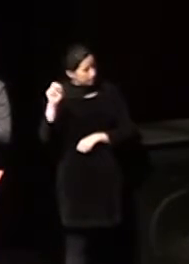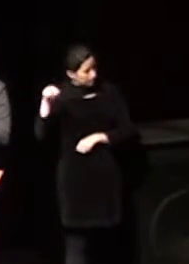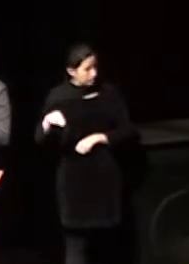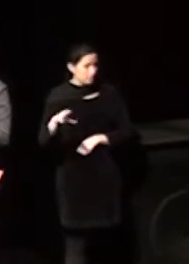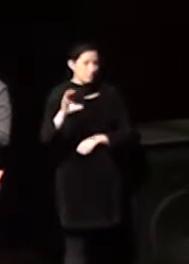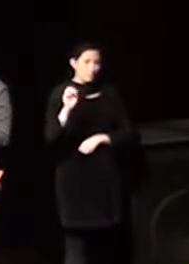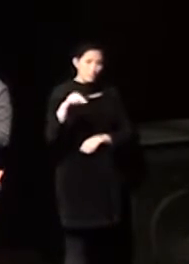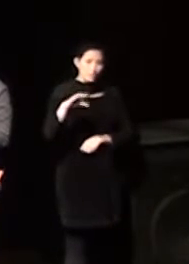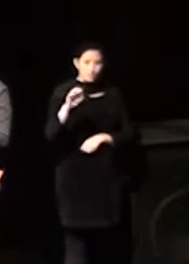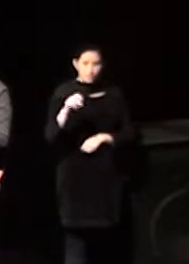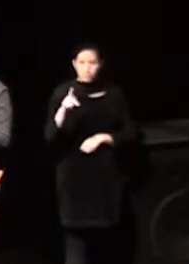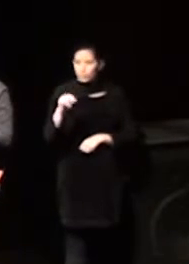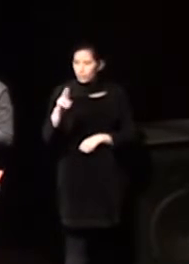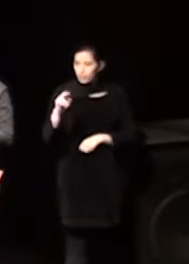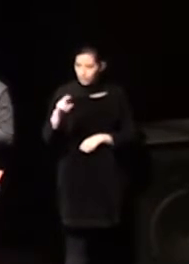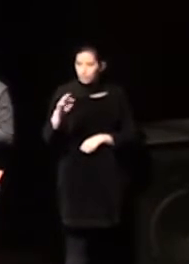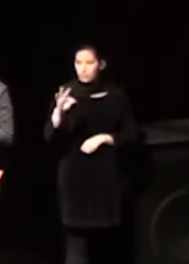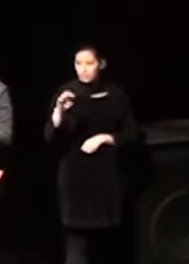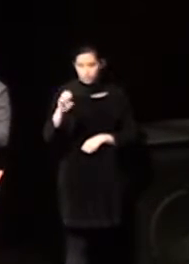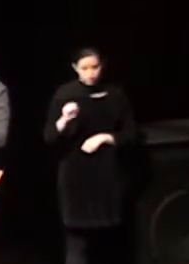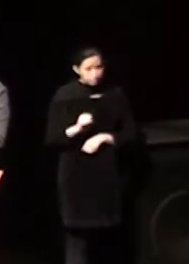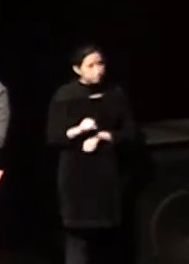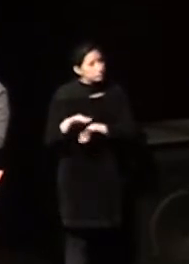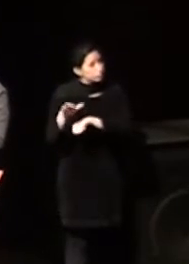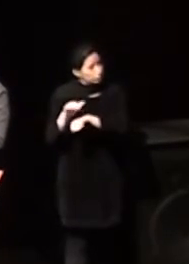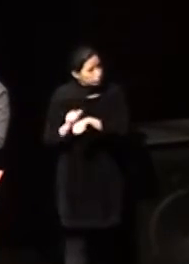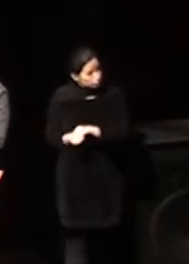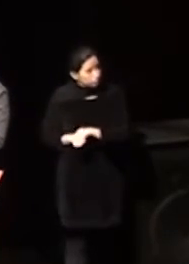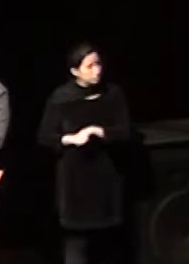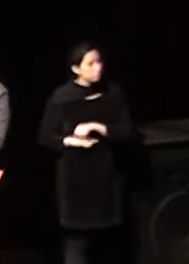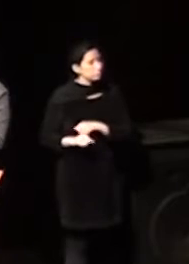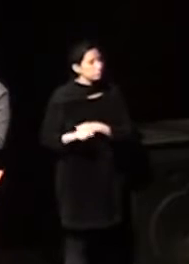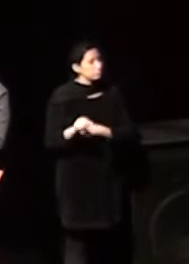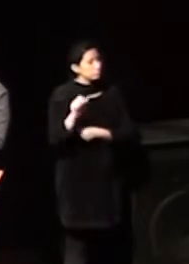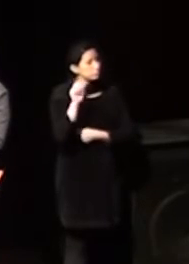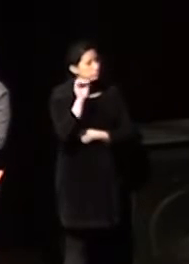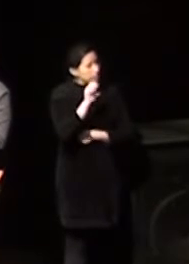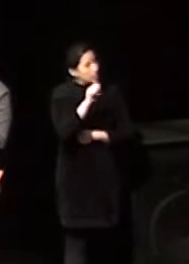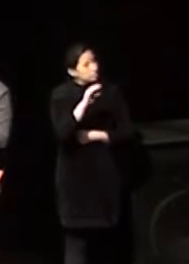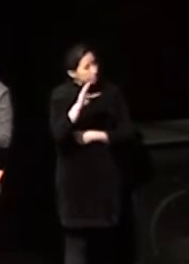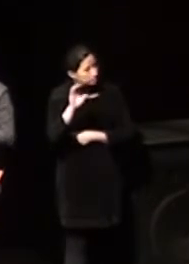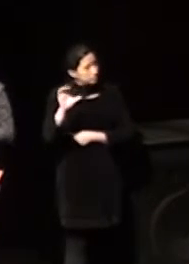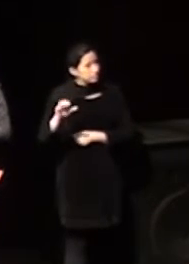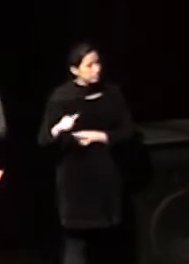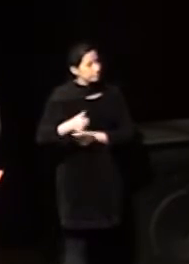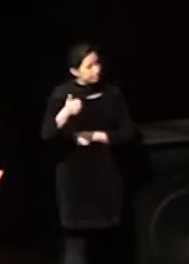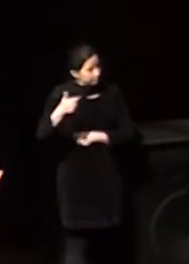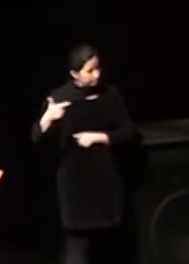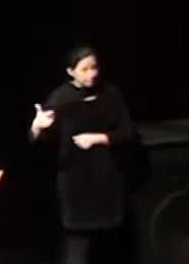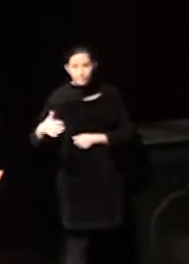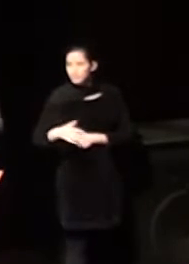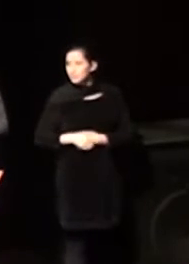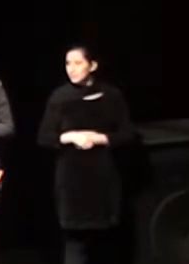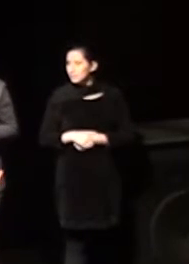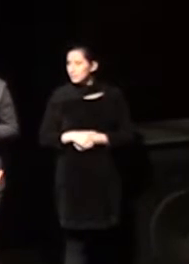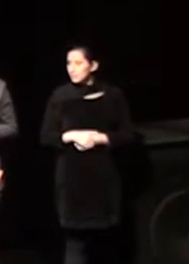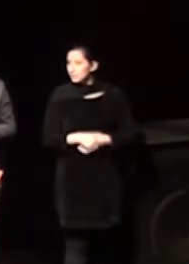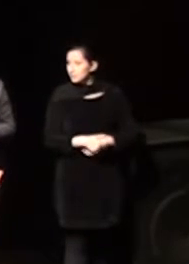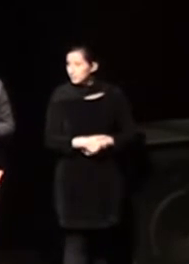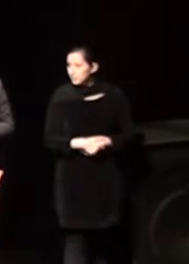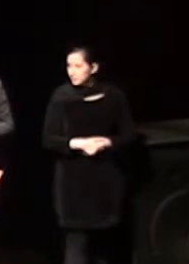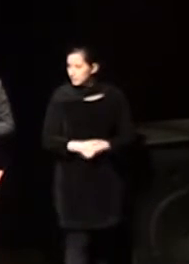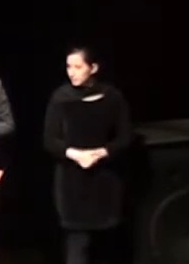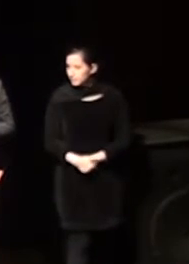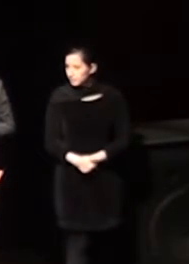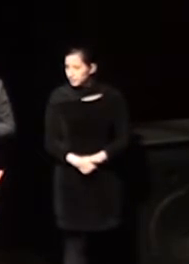Eu chamarei em ordem alfabética e em seguida, pela fila aqui, quem for entregar o prêmio, ok?